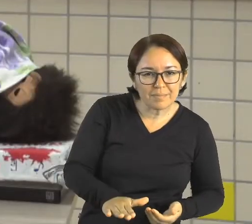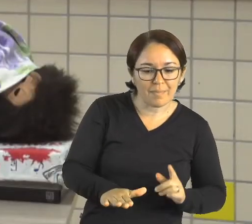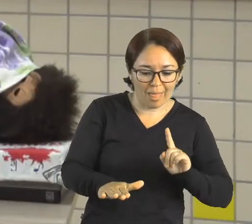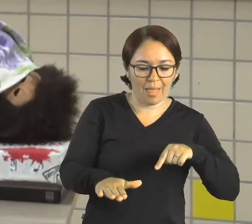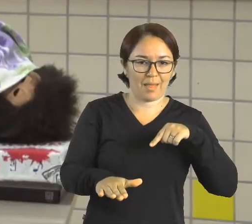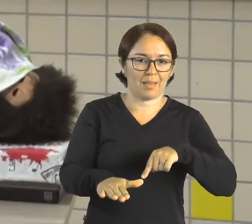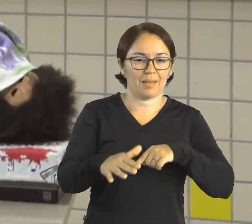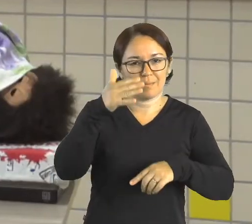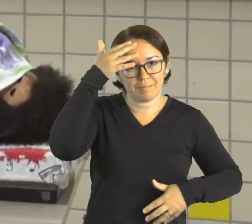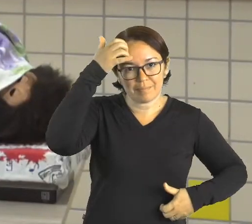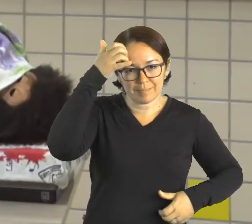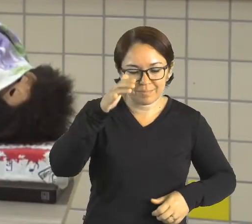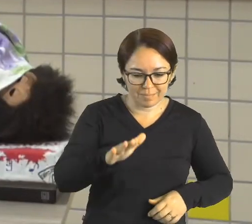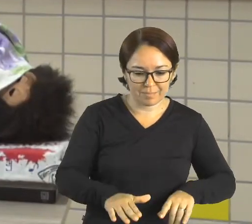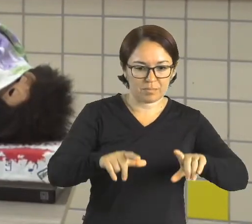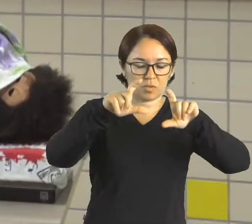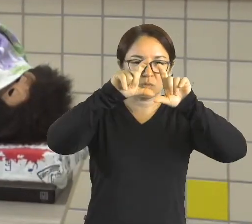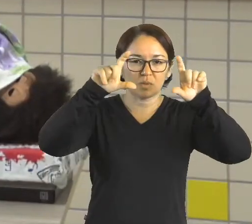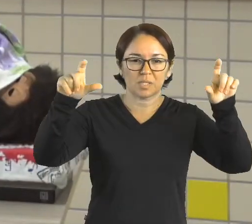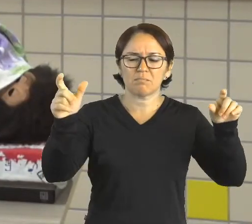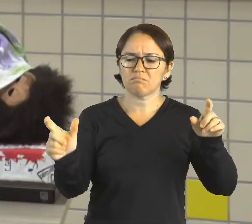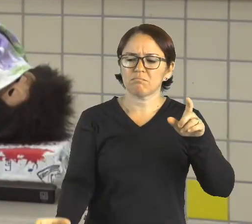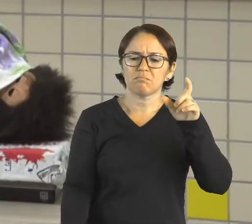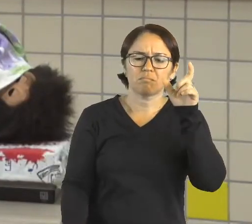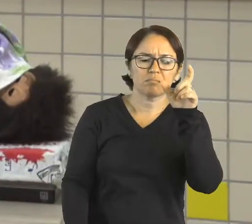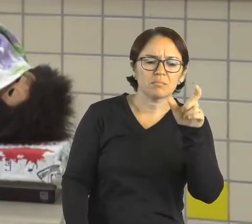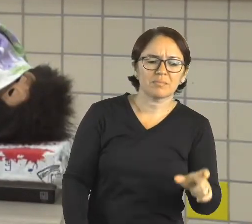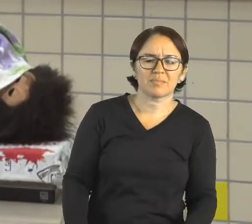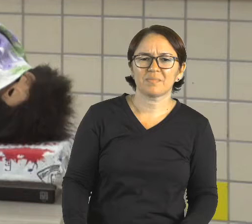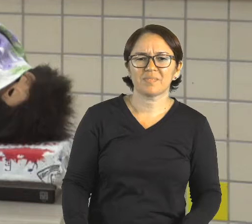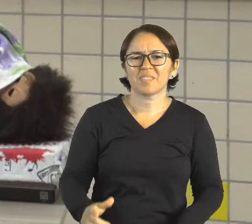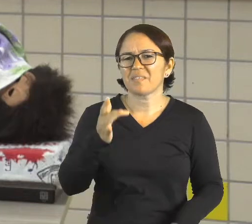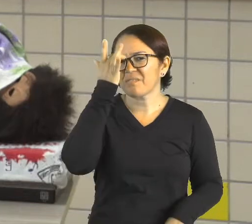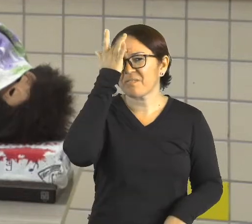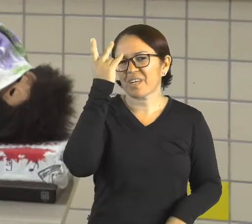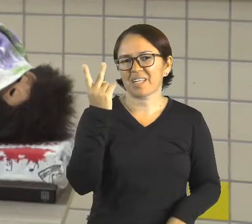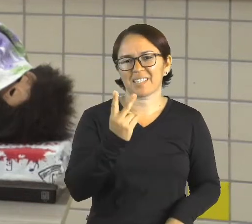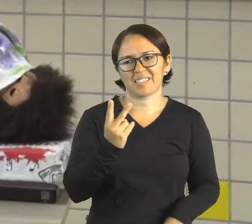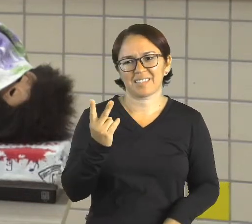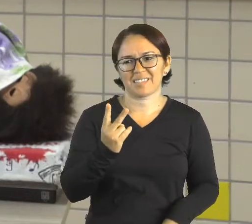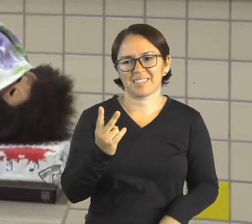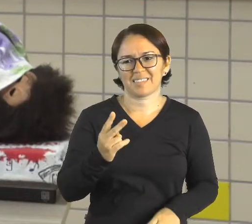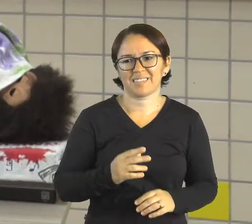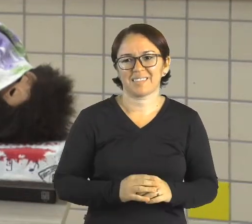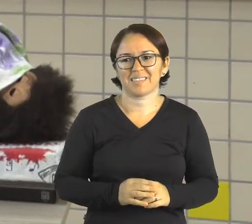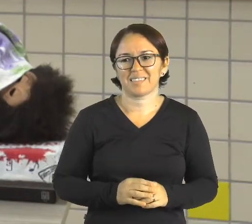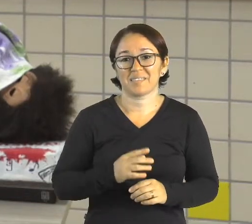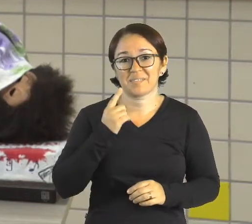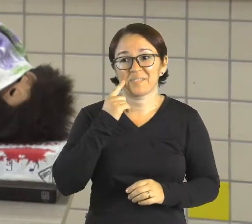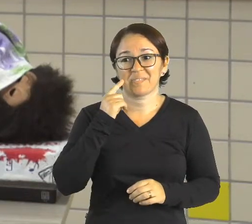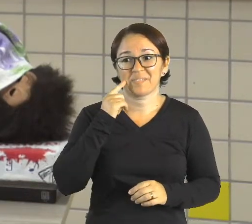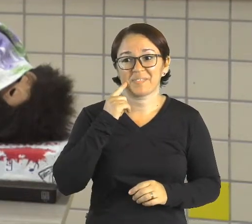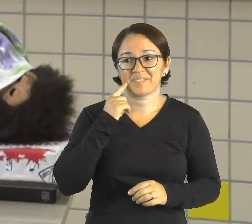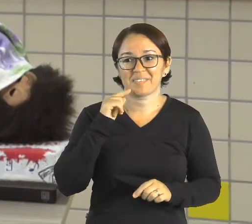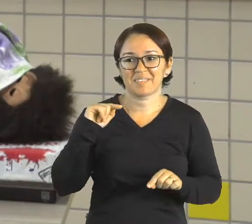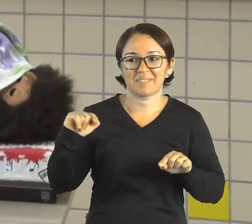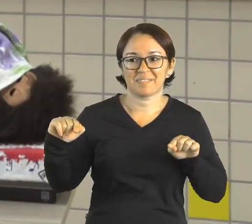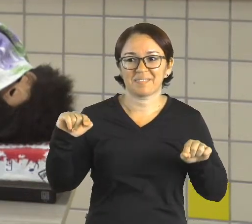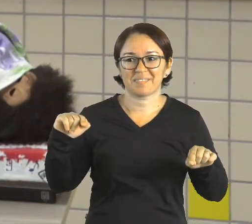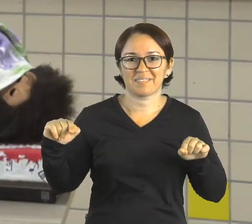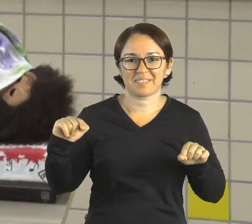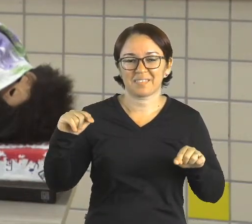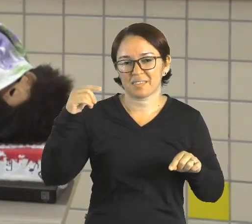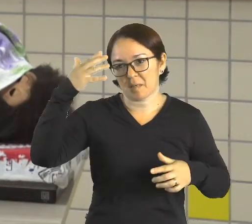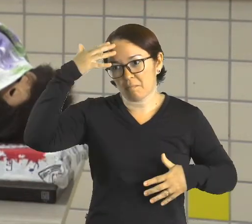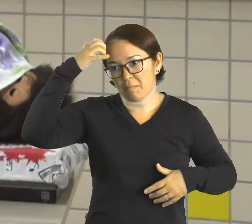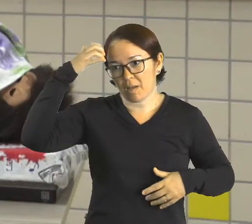Quais foram os personagens desse texto? Não tem como esquecer, estão bem aqui, ó. Vou dar uma cola, ó. O macaco e o